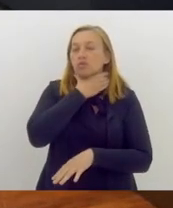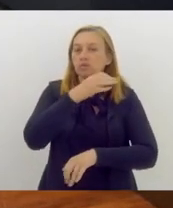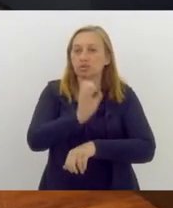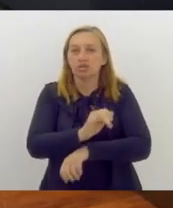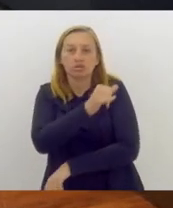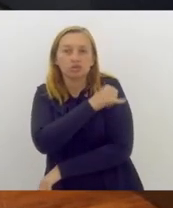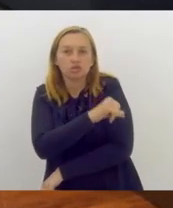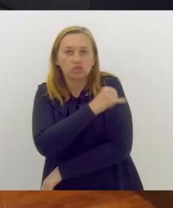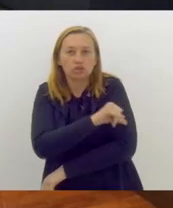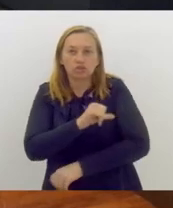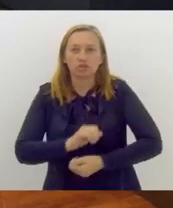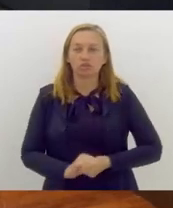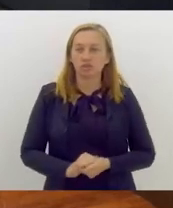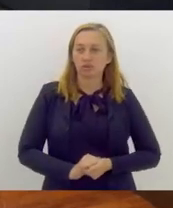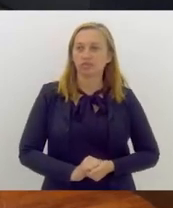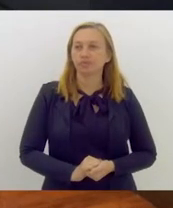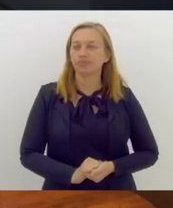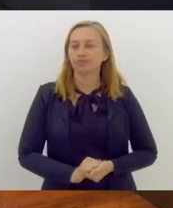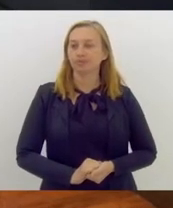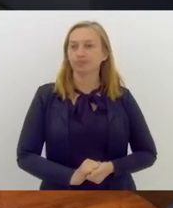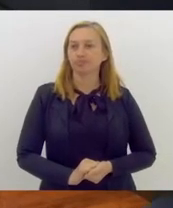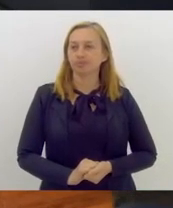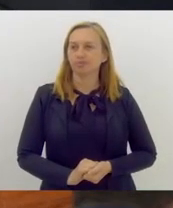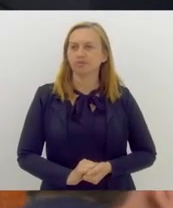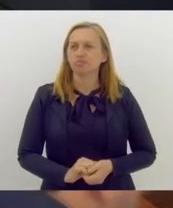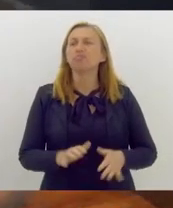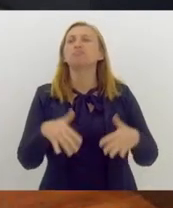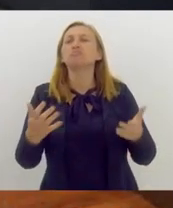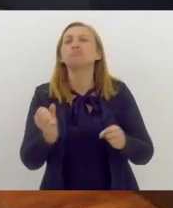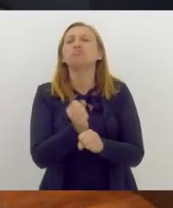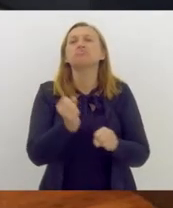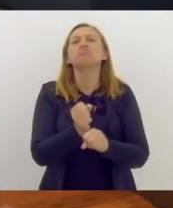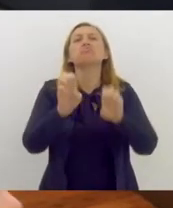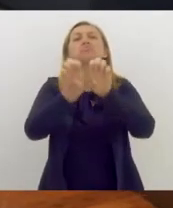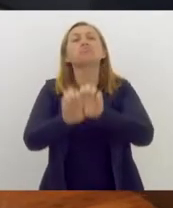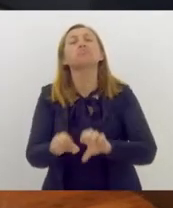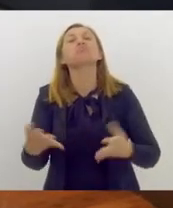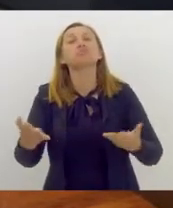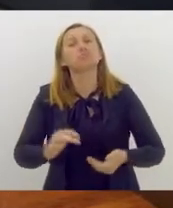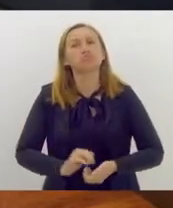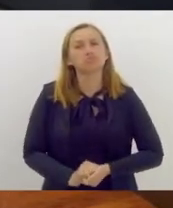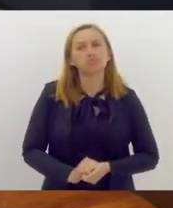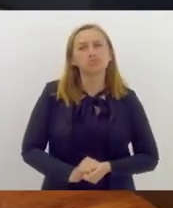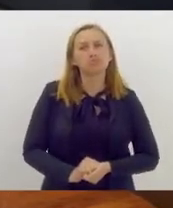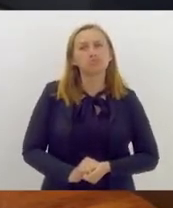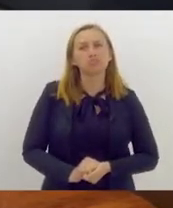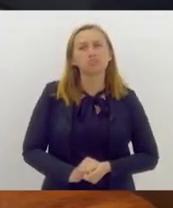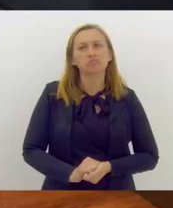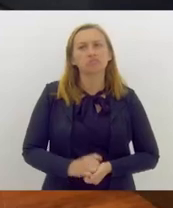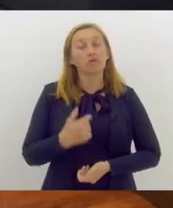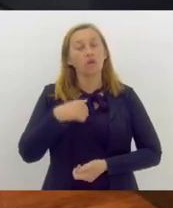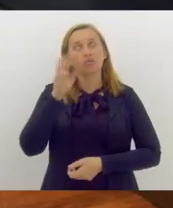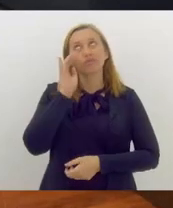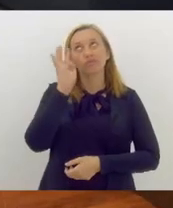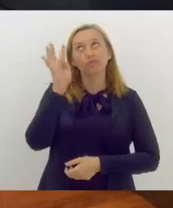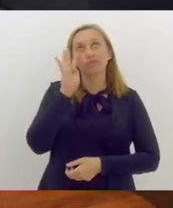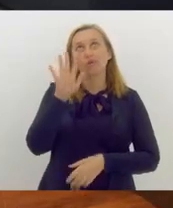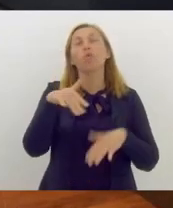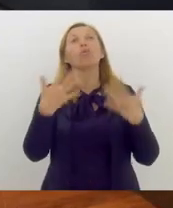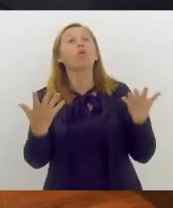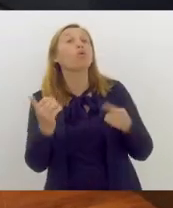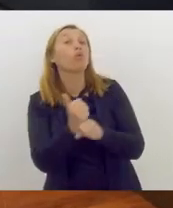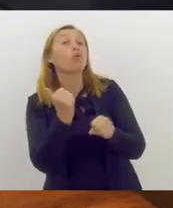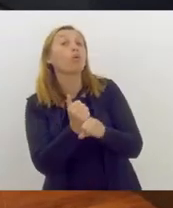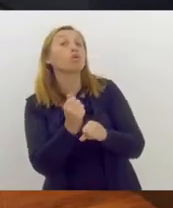Janeiro deficitária em obras infraestrutura que obra de estrutura é essa né Tipo eu imaginar que obra